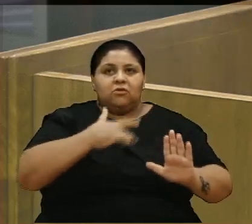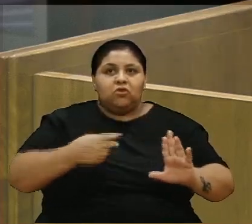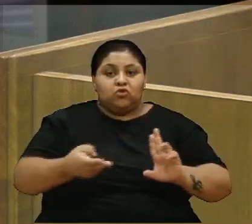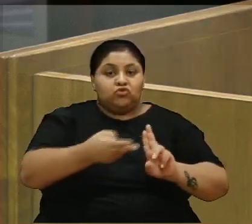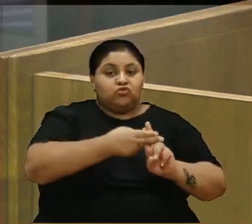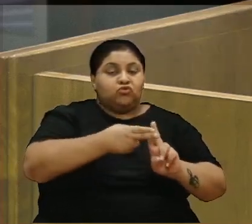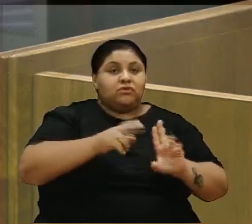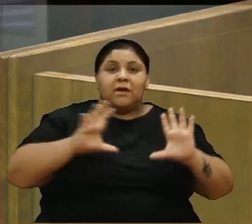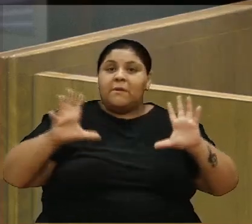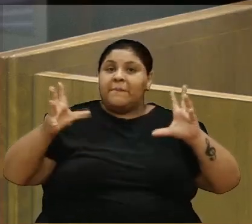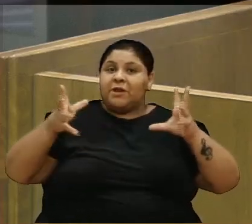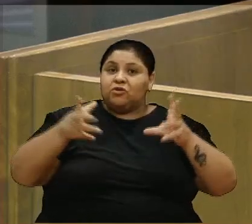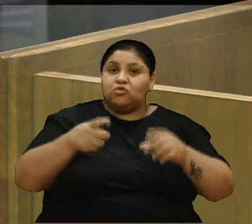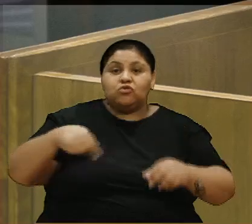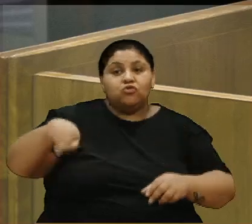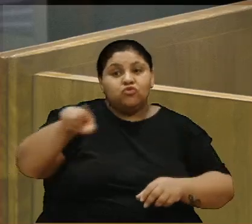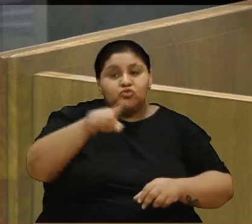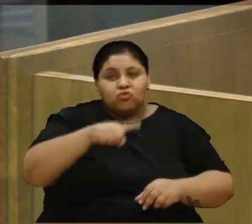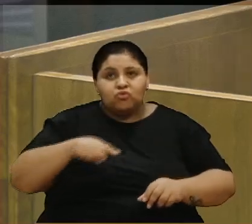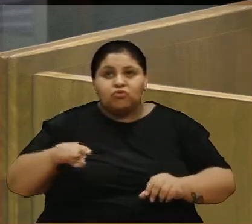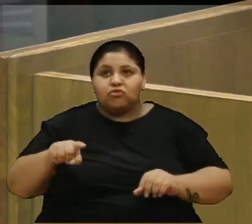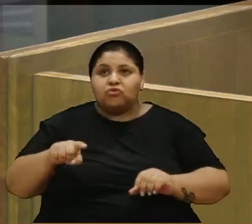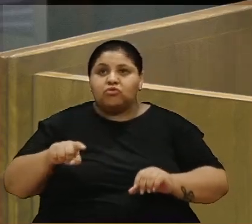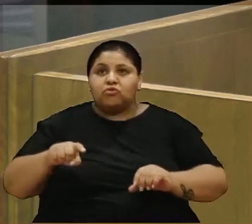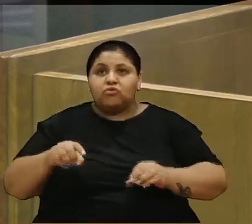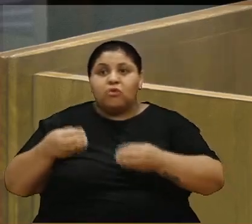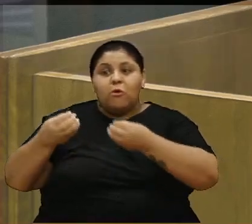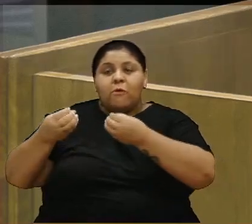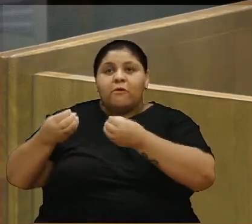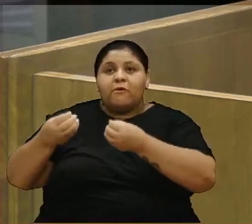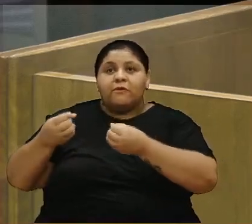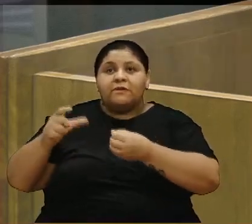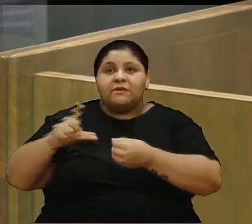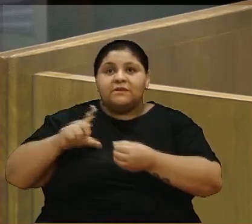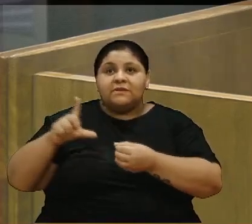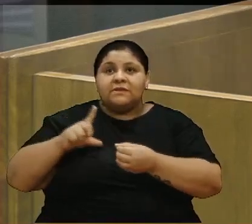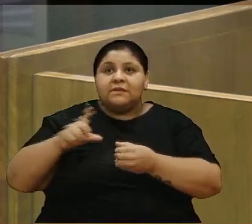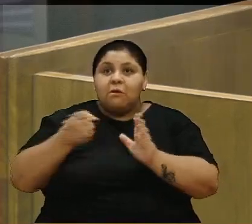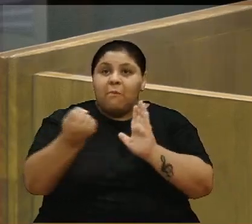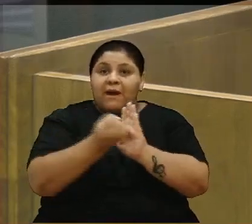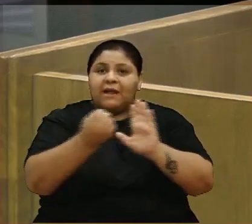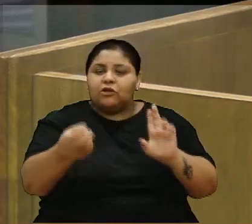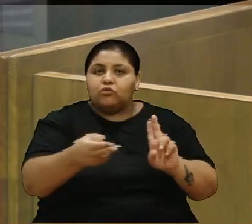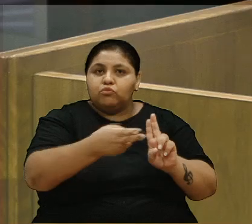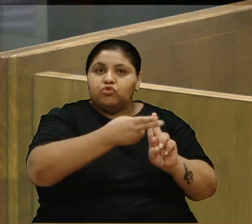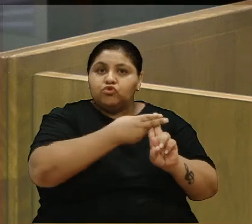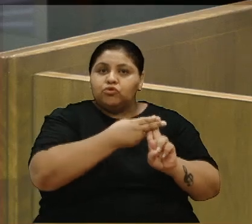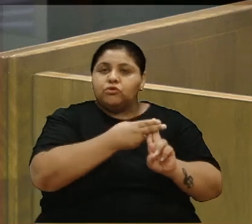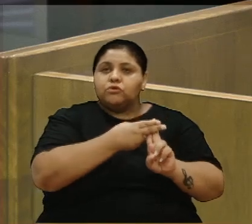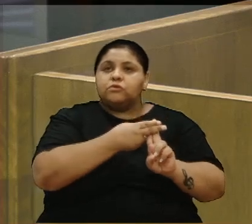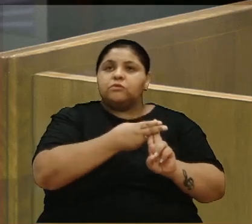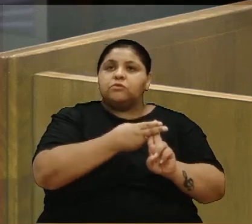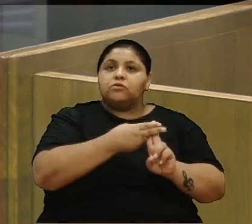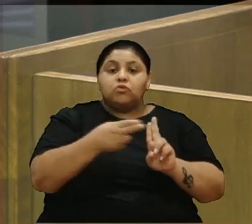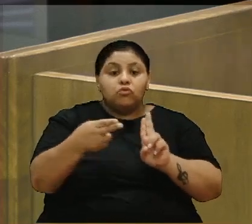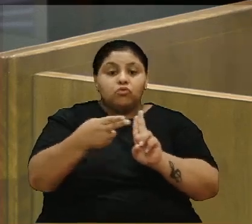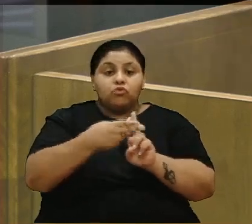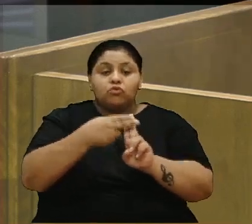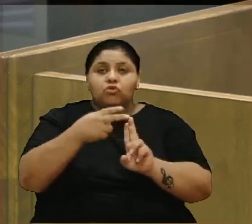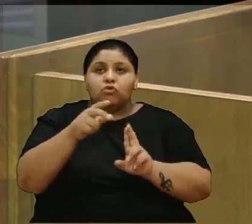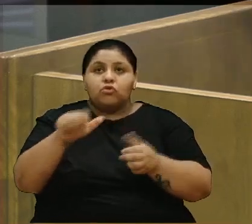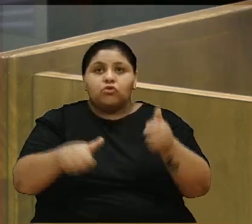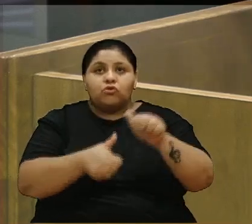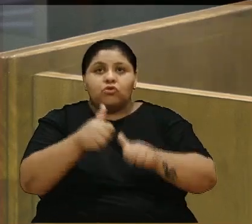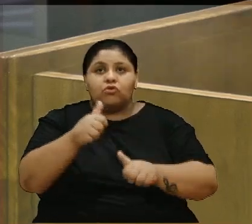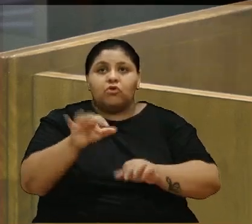todos. Todos nós somos afetados pelo SUS, mesmo quando tem plano de saúde. O SUS, inclusive, de qualidade, é o